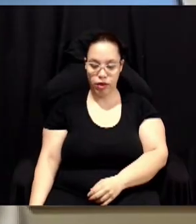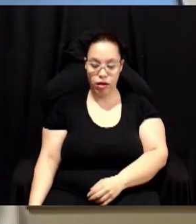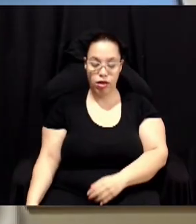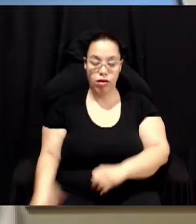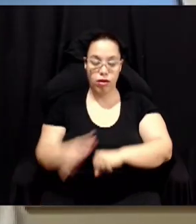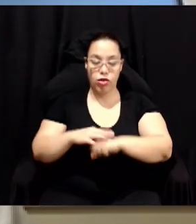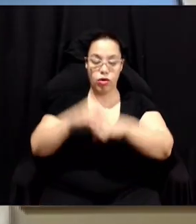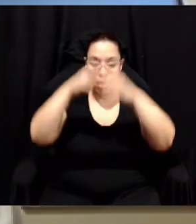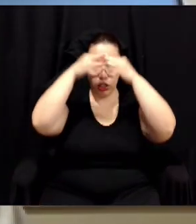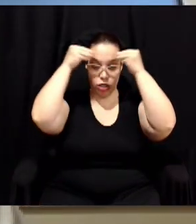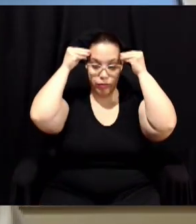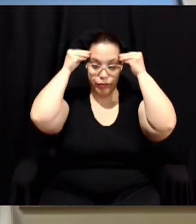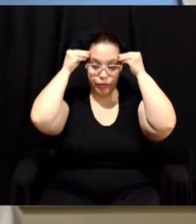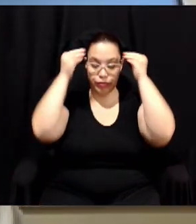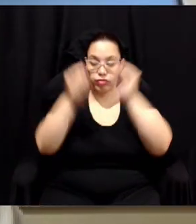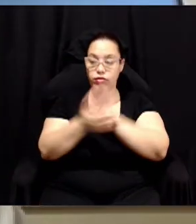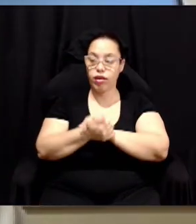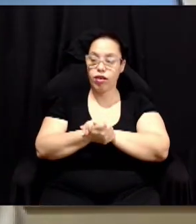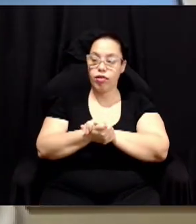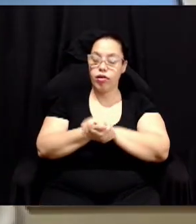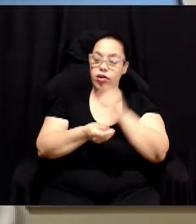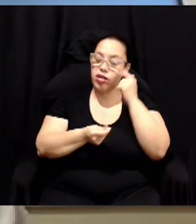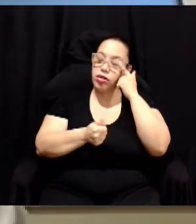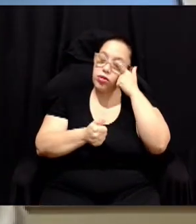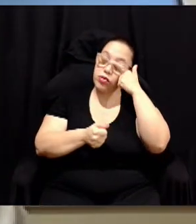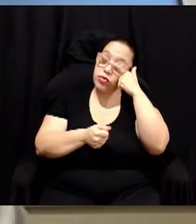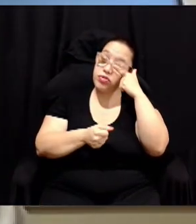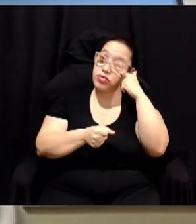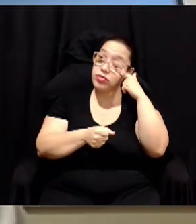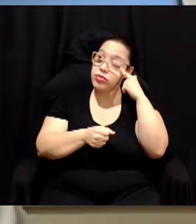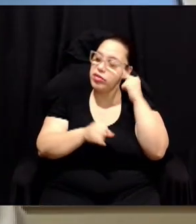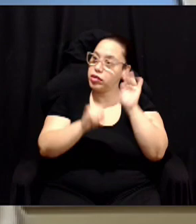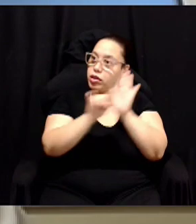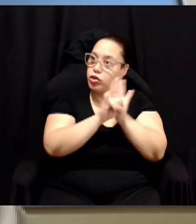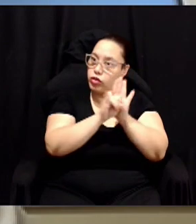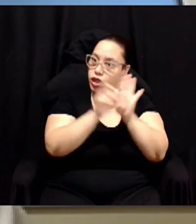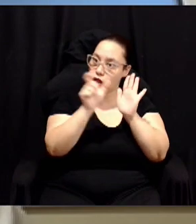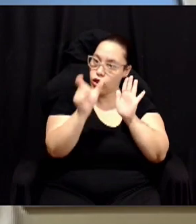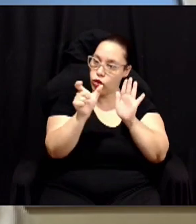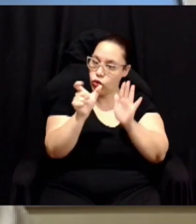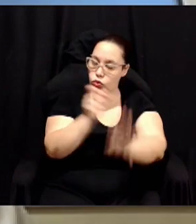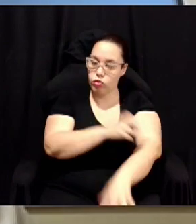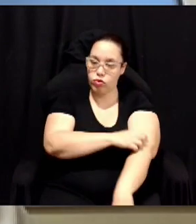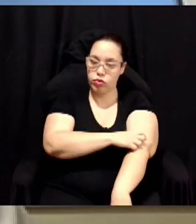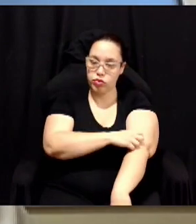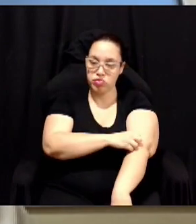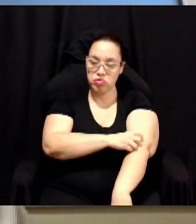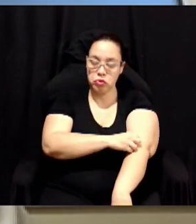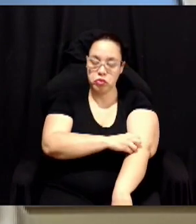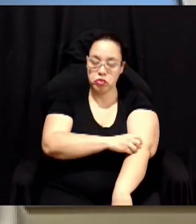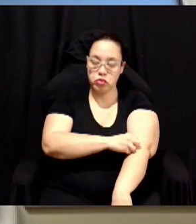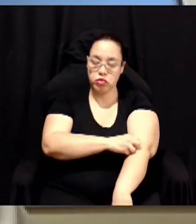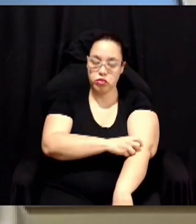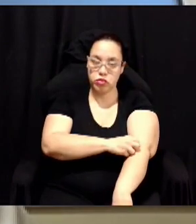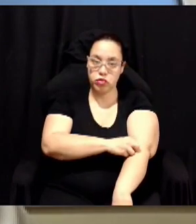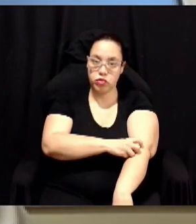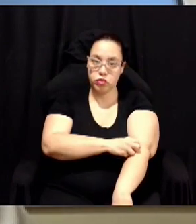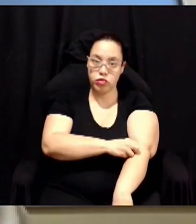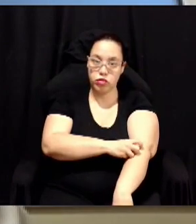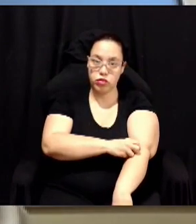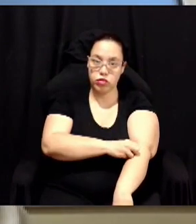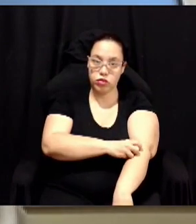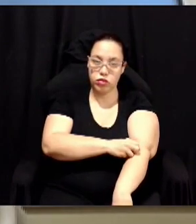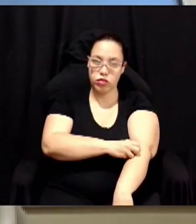se ver, perceber esse marcador. Se busca algumas vezes, né, em células